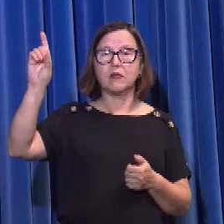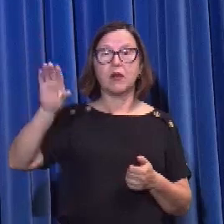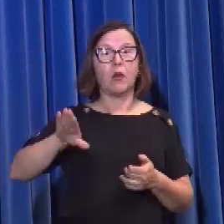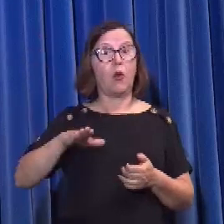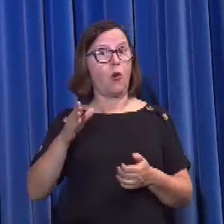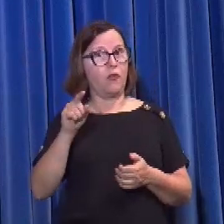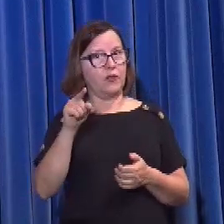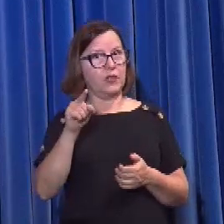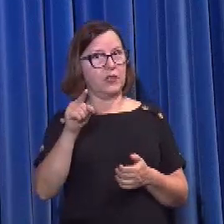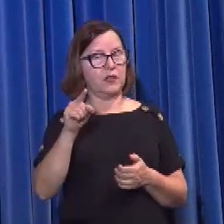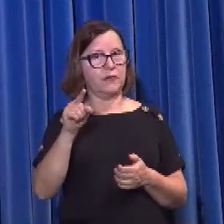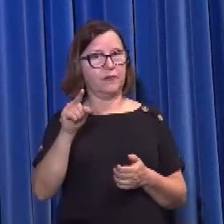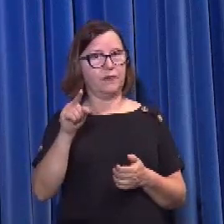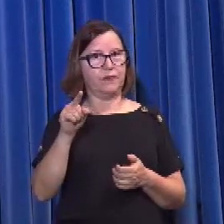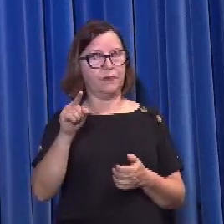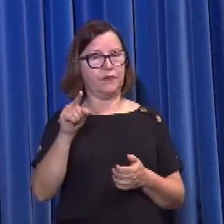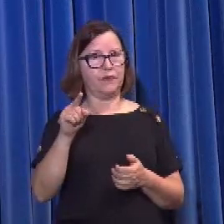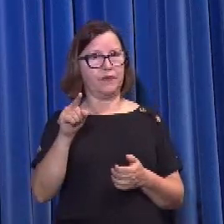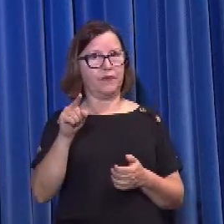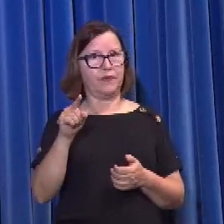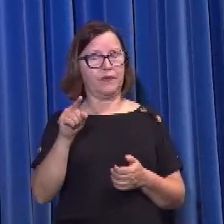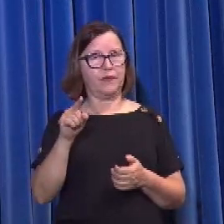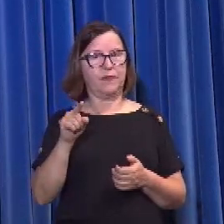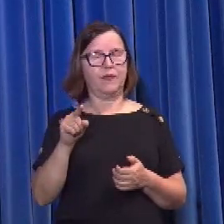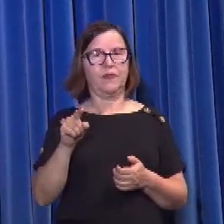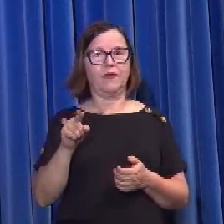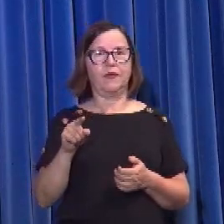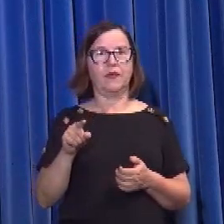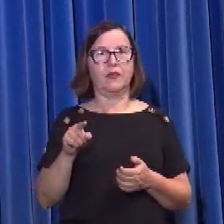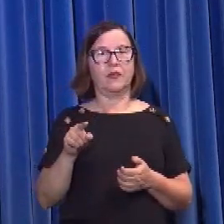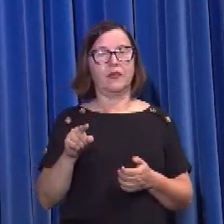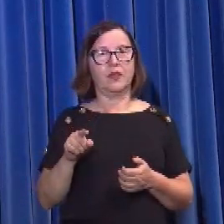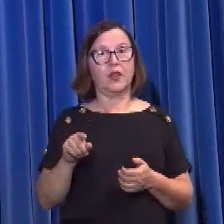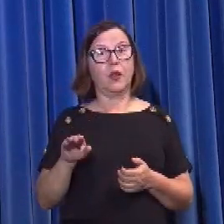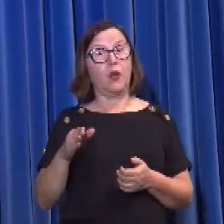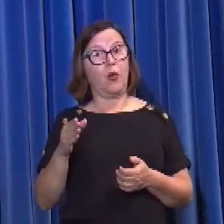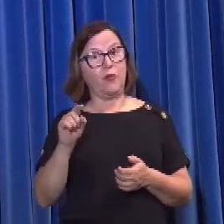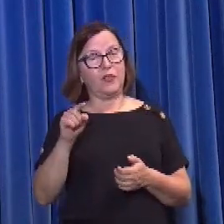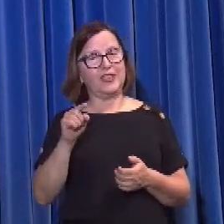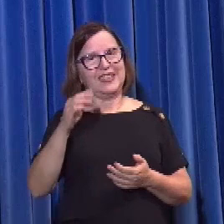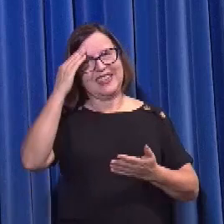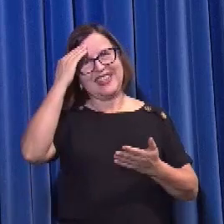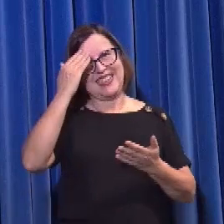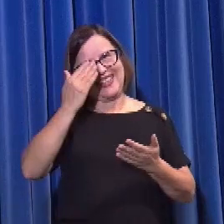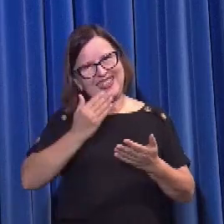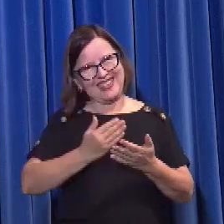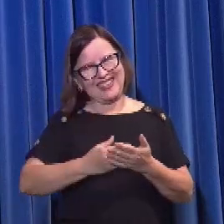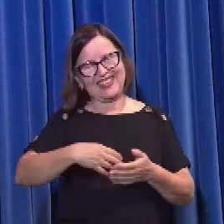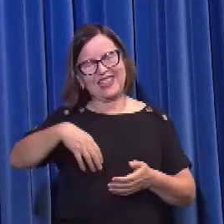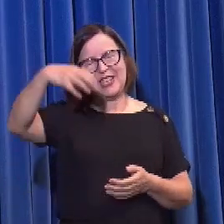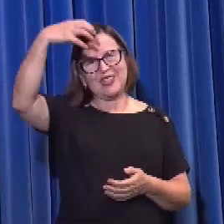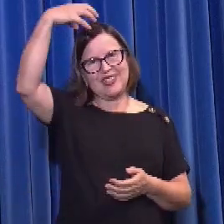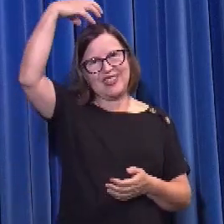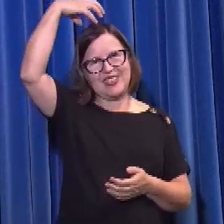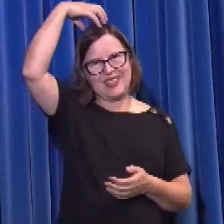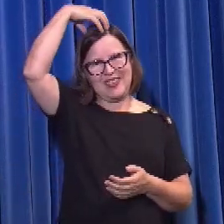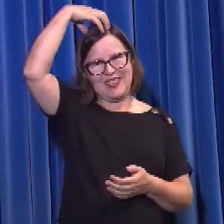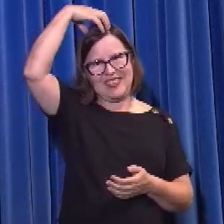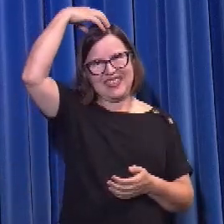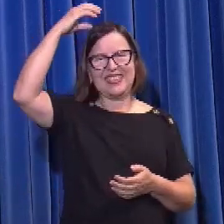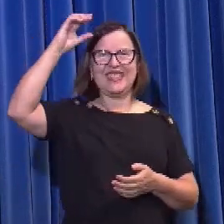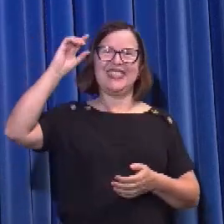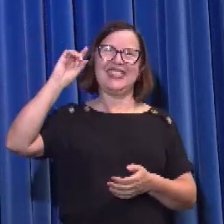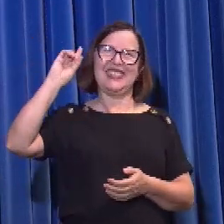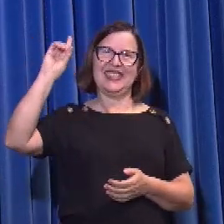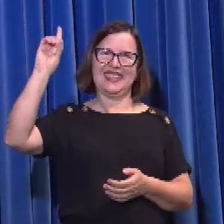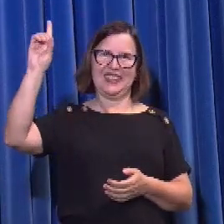ou você vai fazer isso, ou então você vai crer na soberania de Deus. Que Deus tem